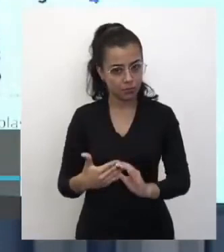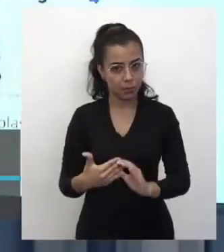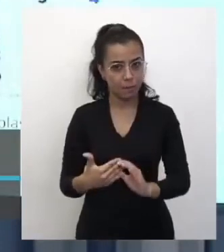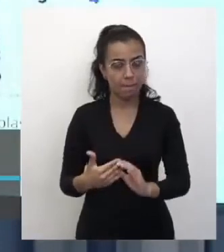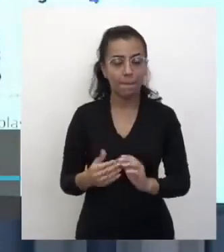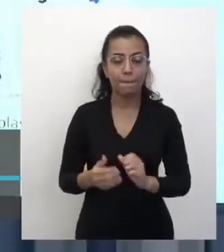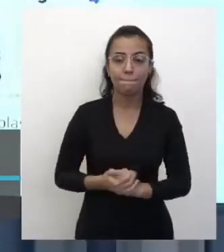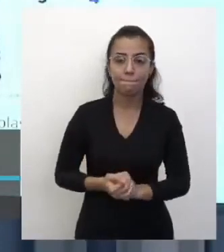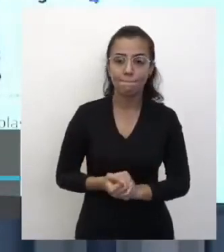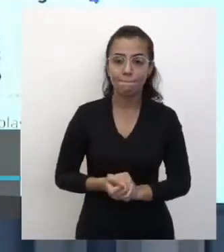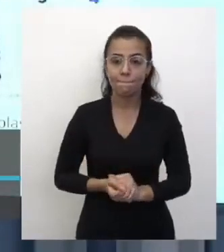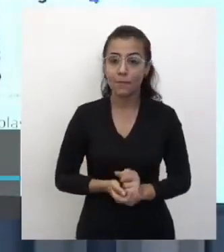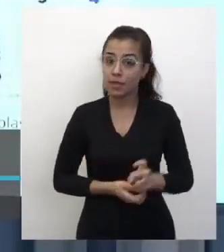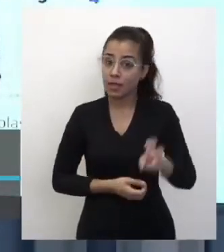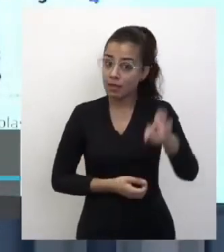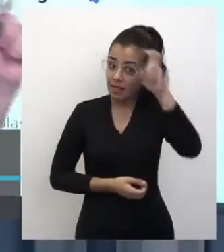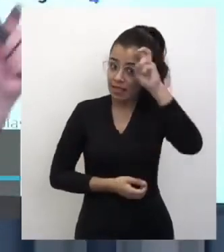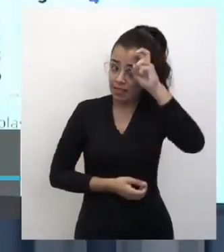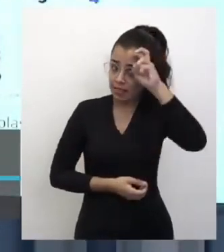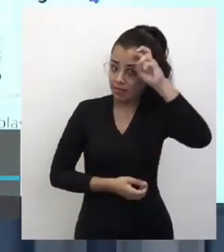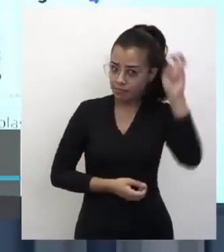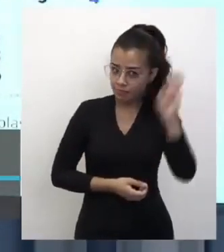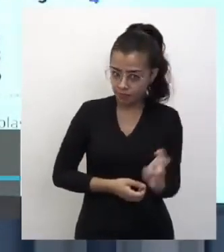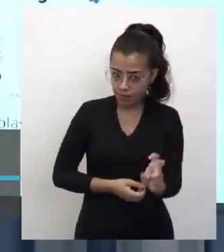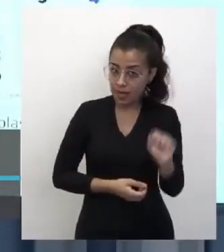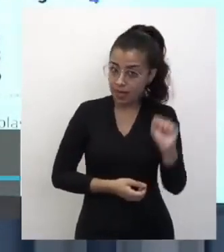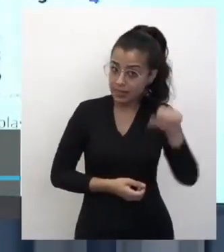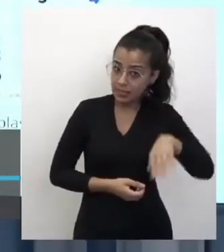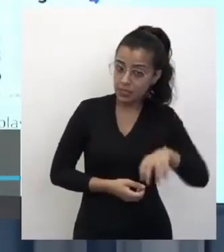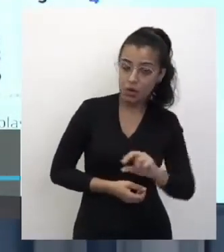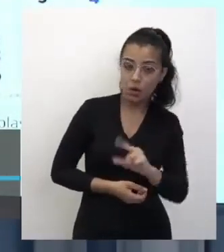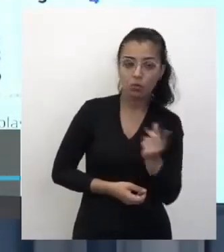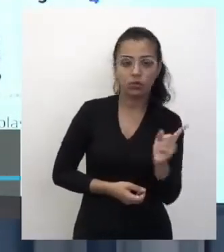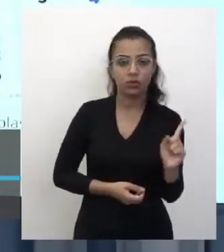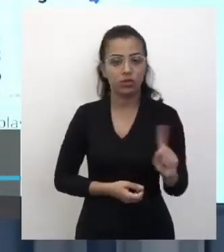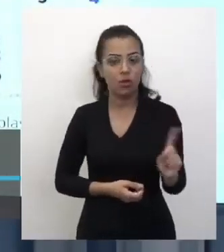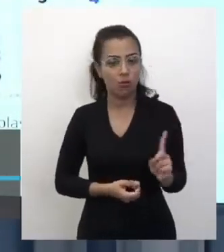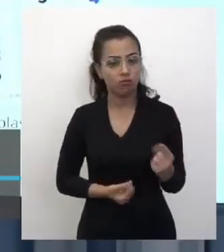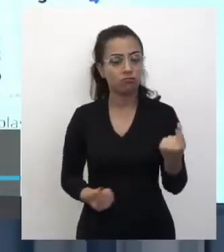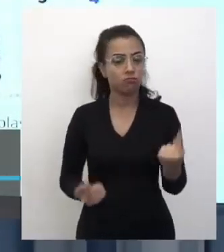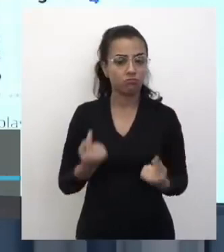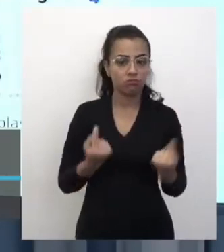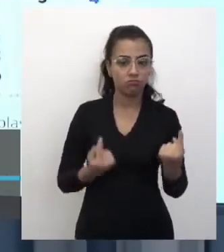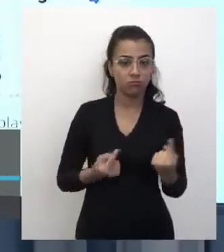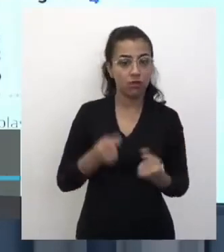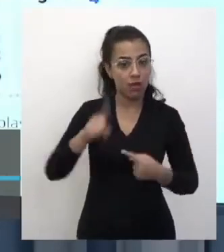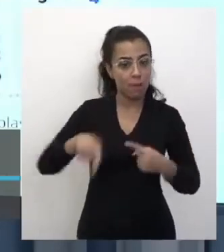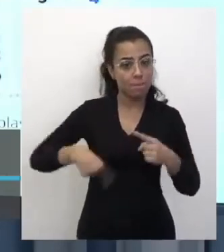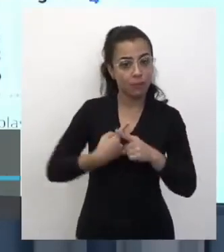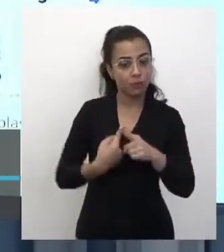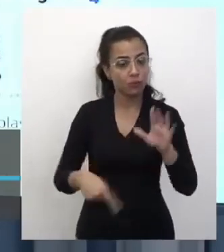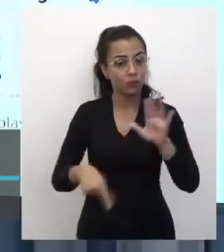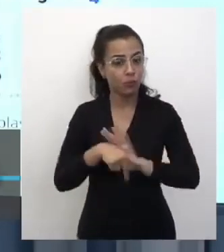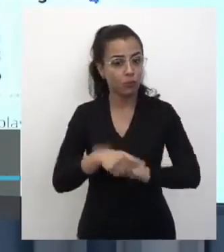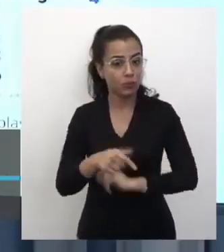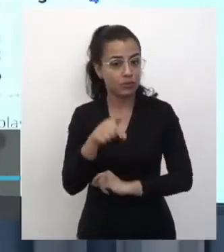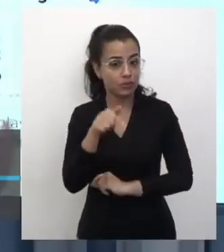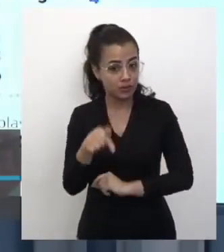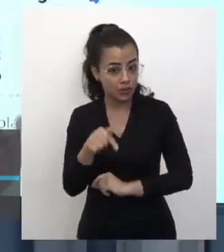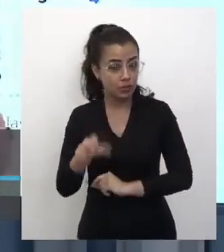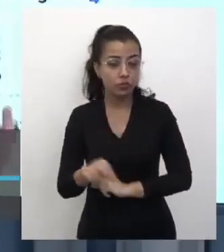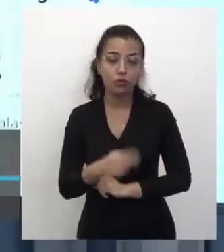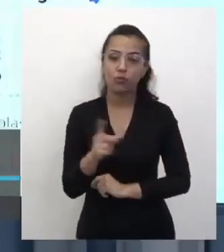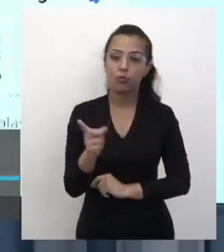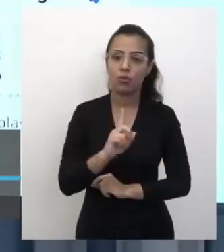das quintas-feiras? Também é sim ou não? É múltiplos de 7? Não é múltiplos de 7? É múltiplo do